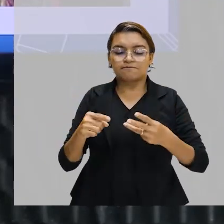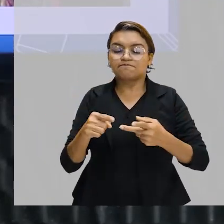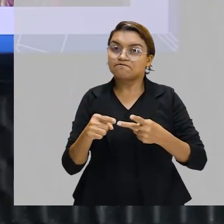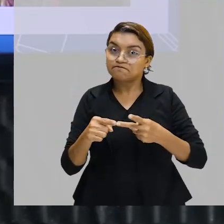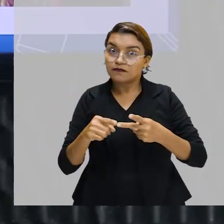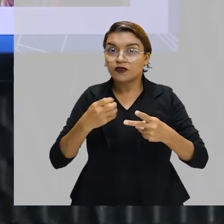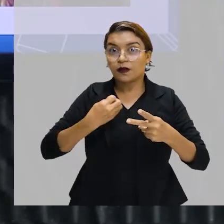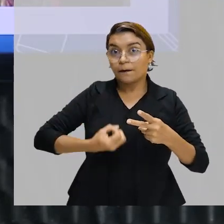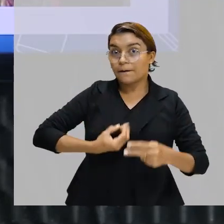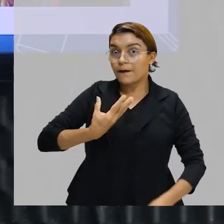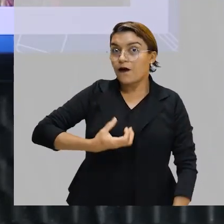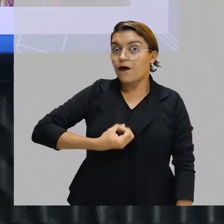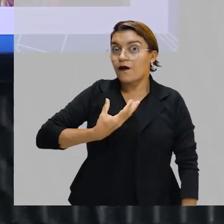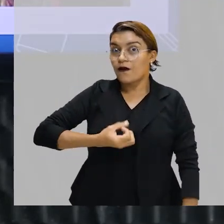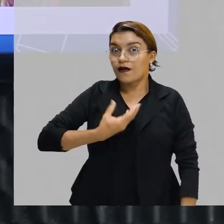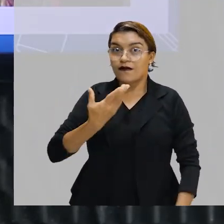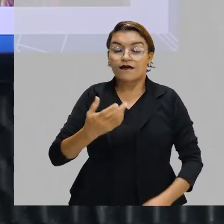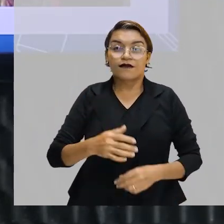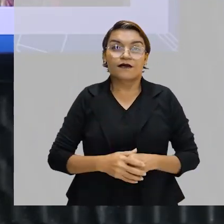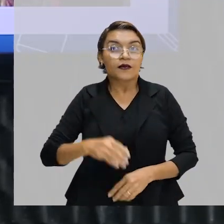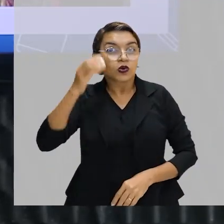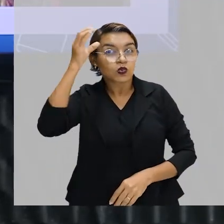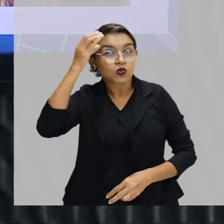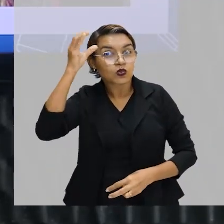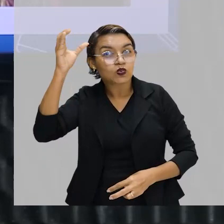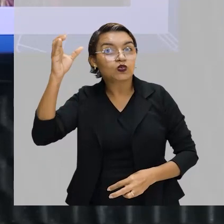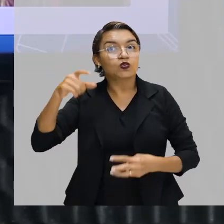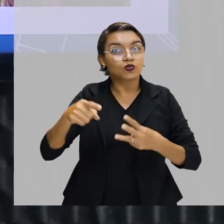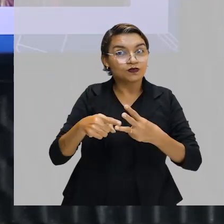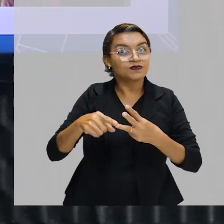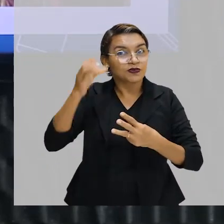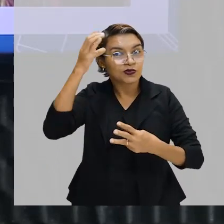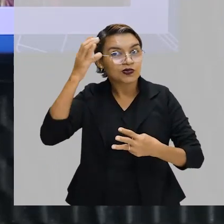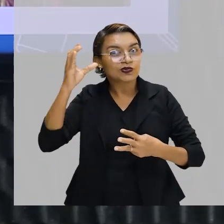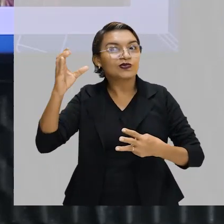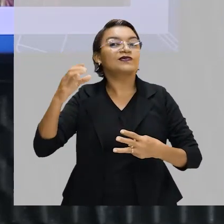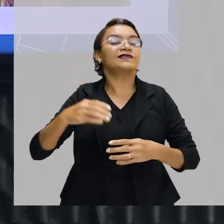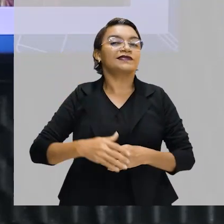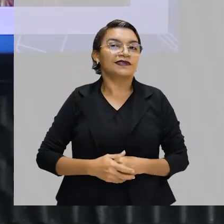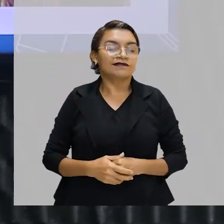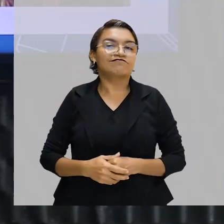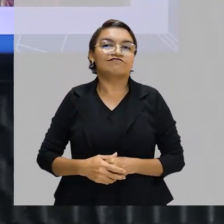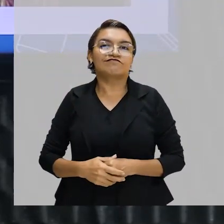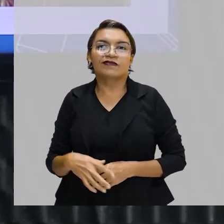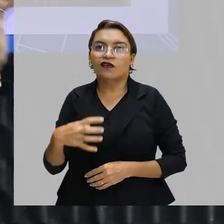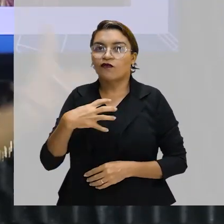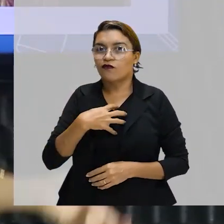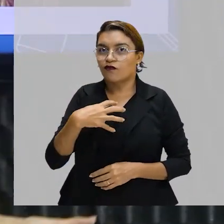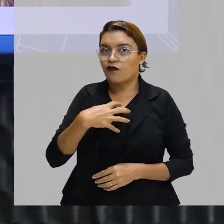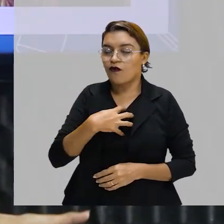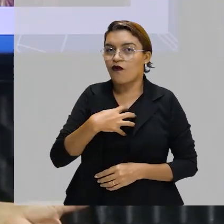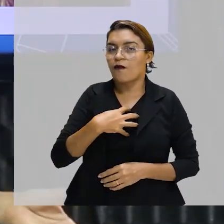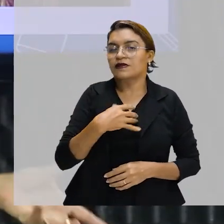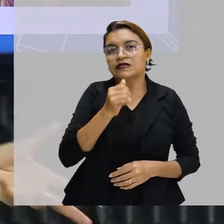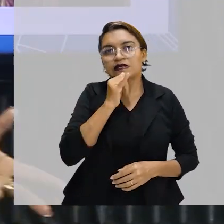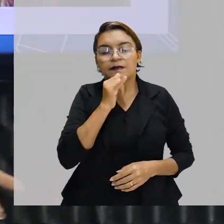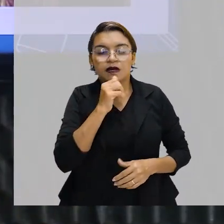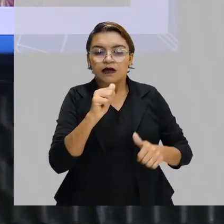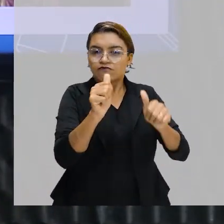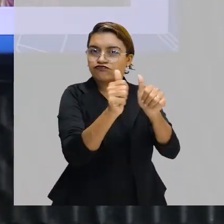poema, música, já falei, cultura, de forma na